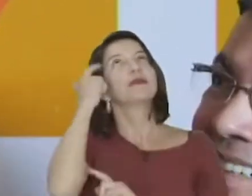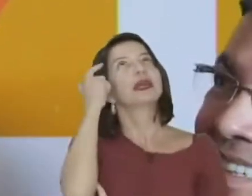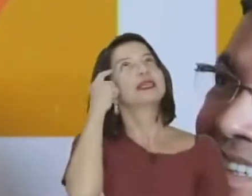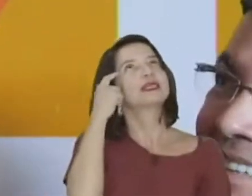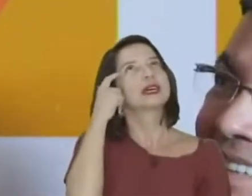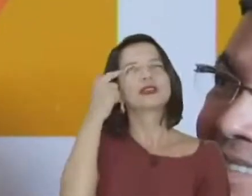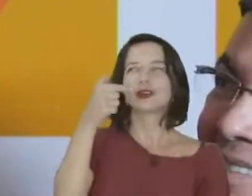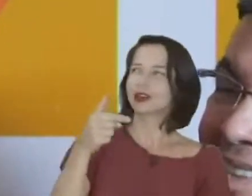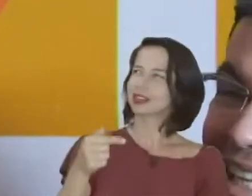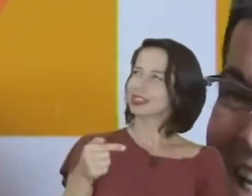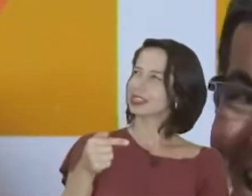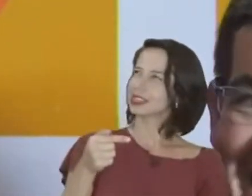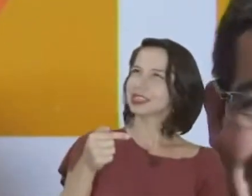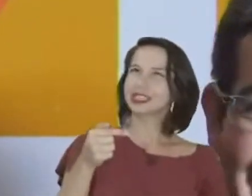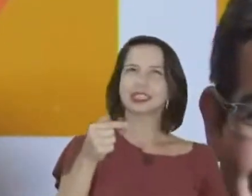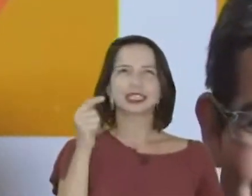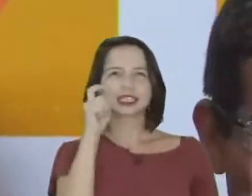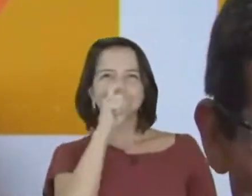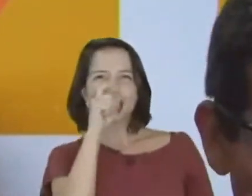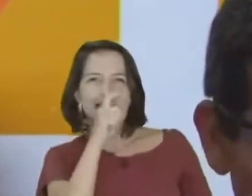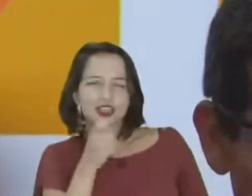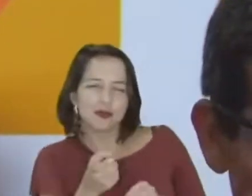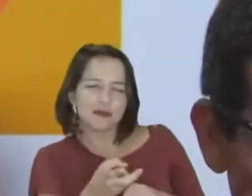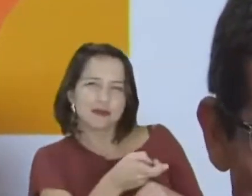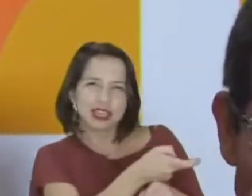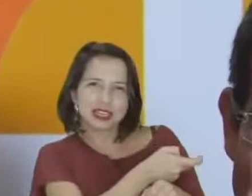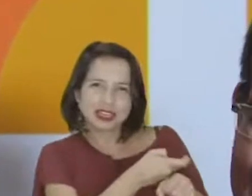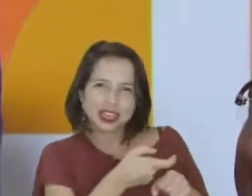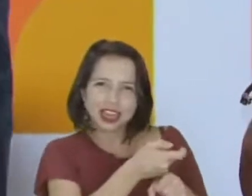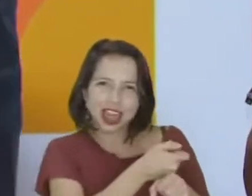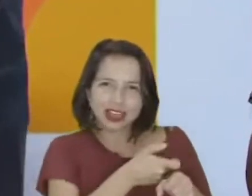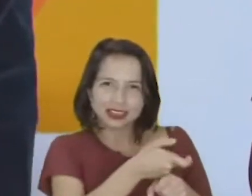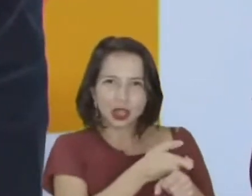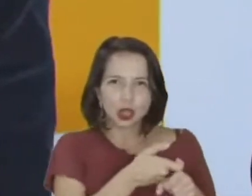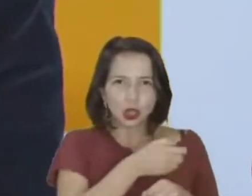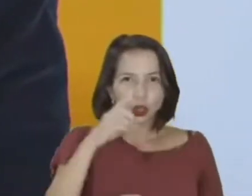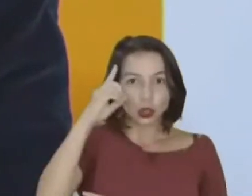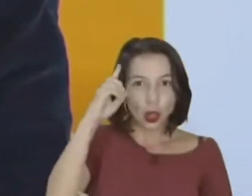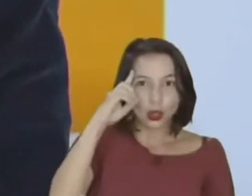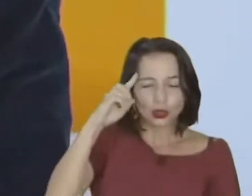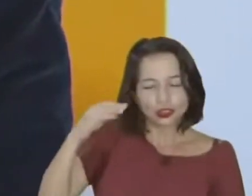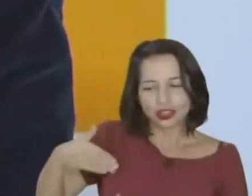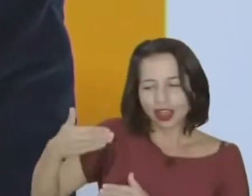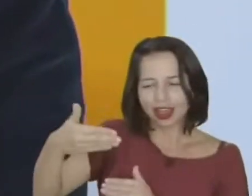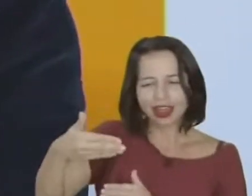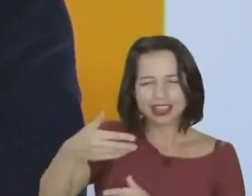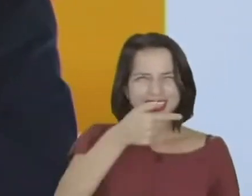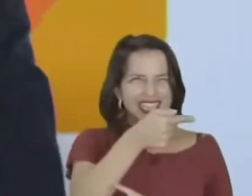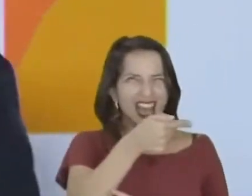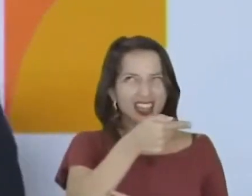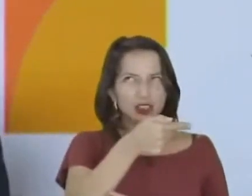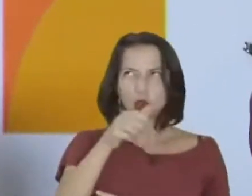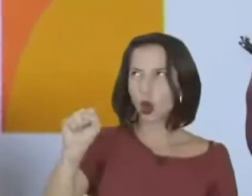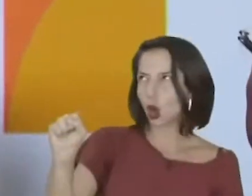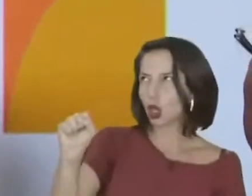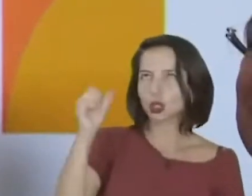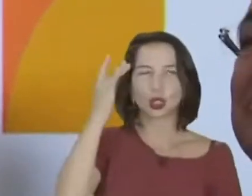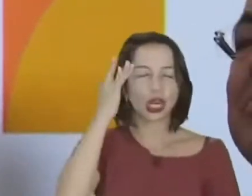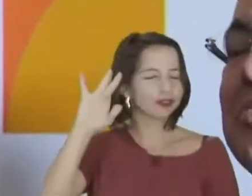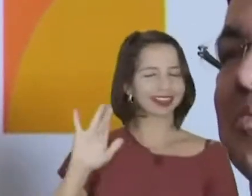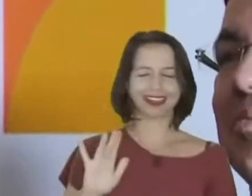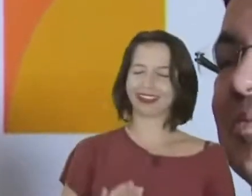sei se já chegou a 8. Não tem nenhum compromisso com a verdade. Ele